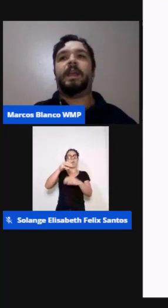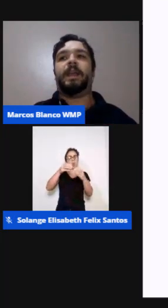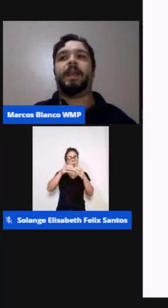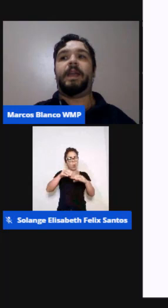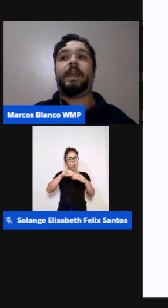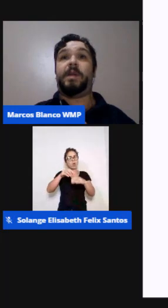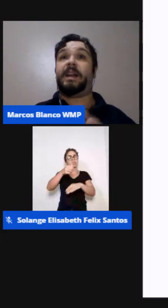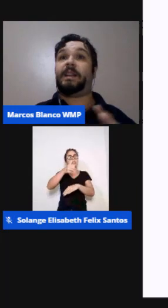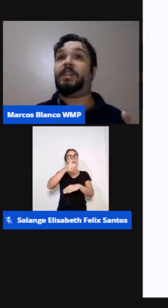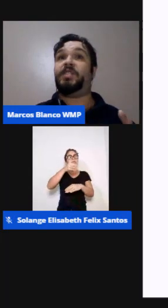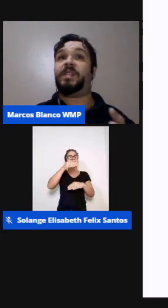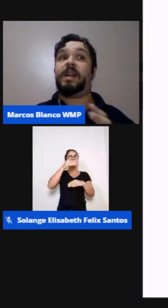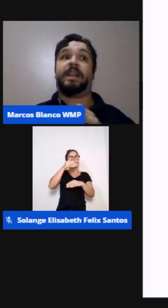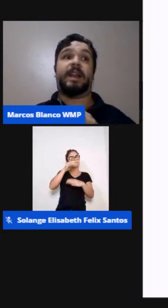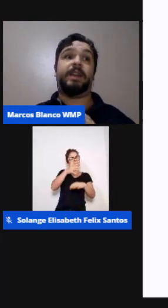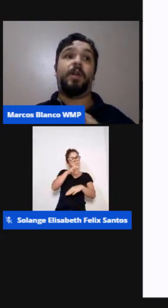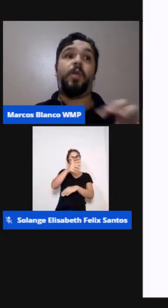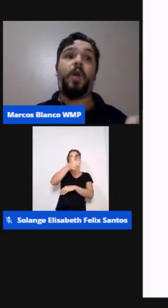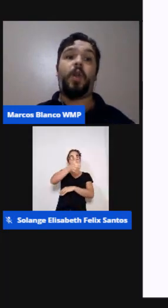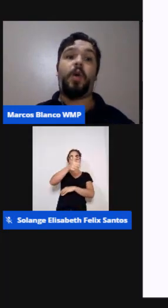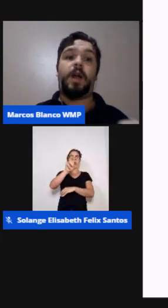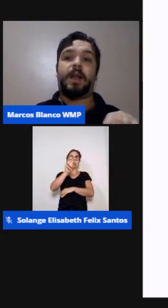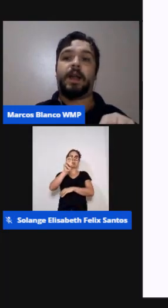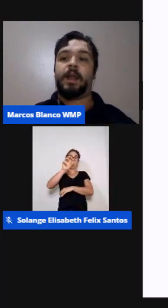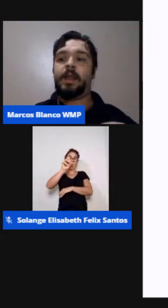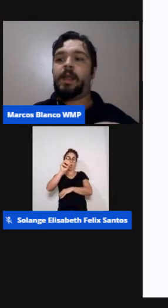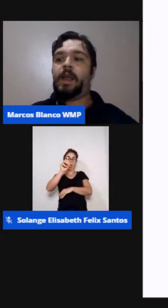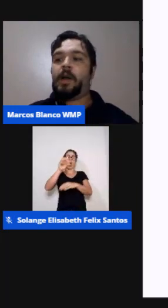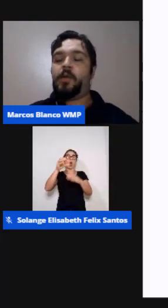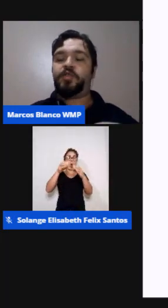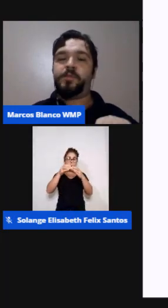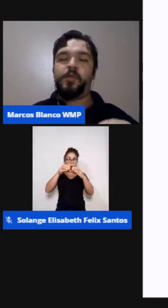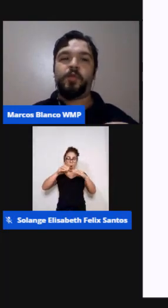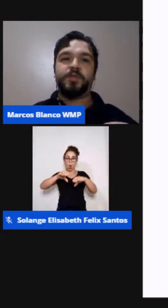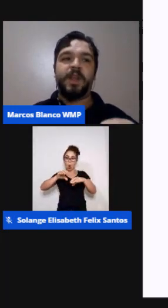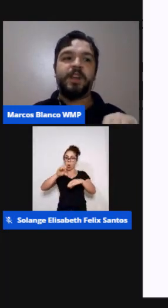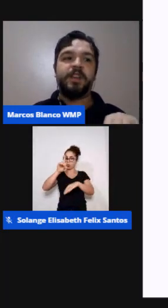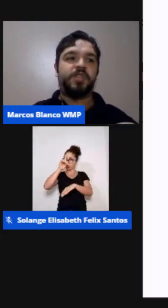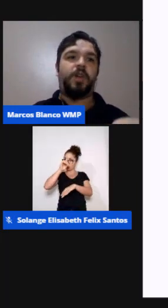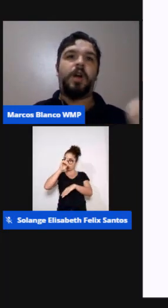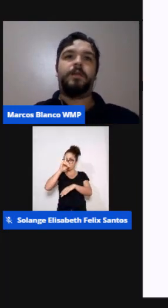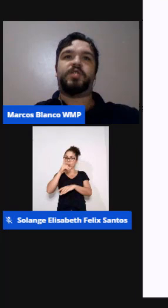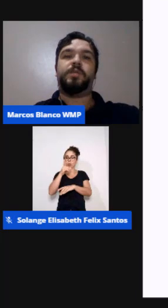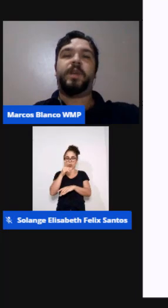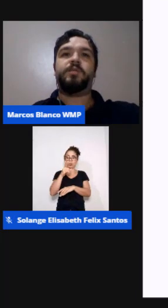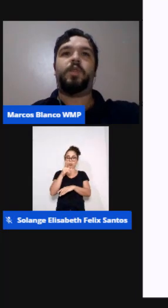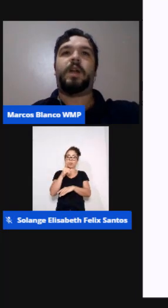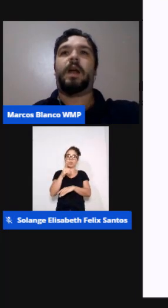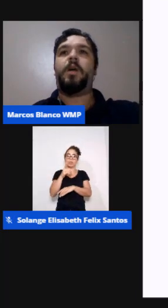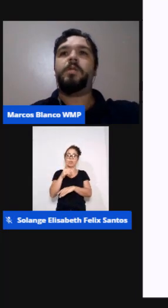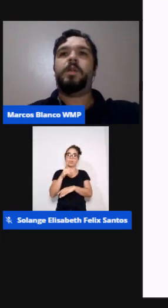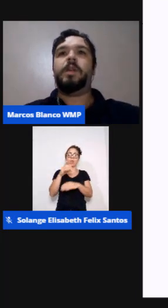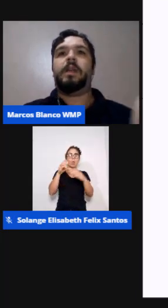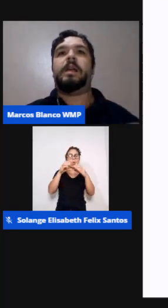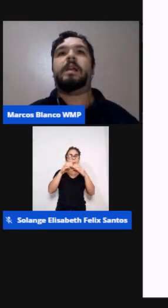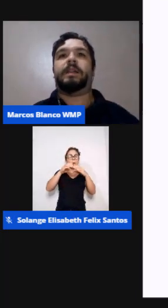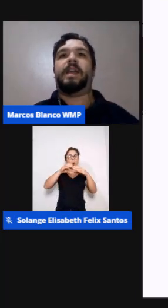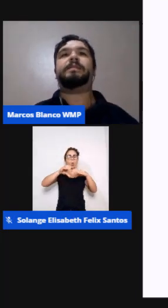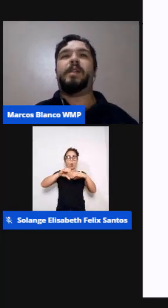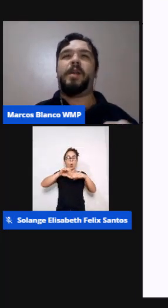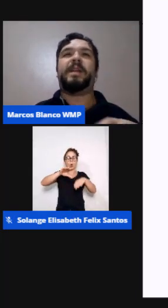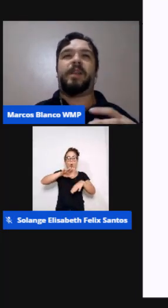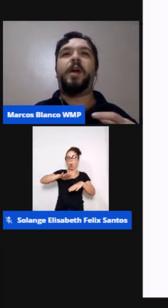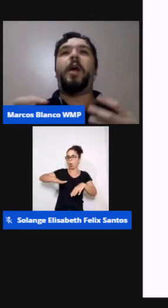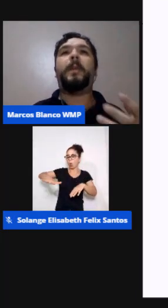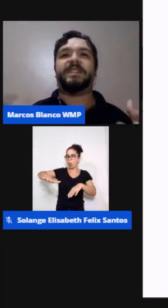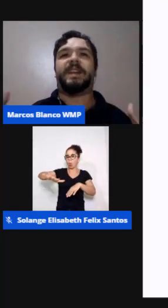Tá? É uma característica que ela não coloca os mesmos ovos no mesmo local.